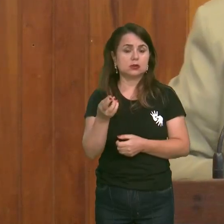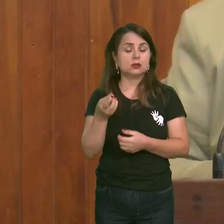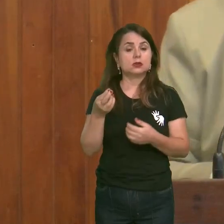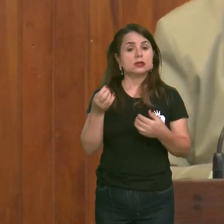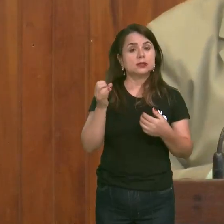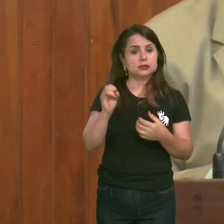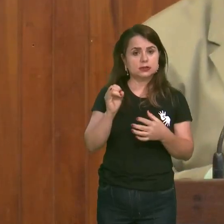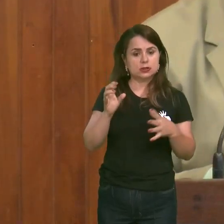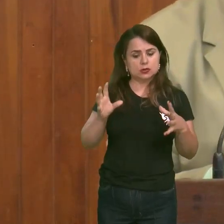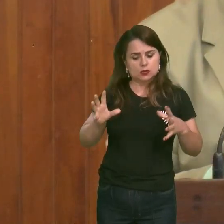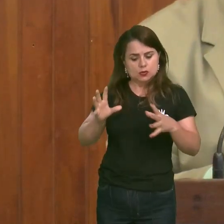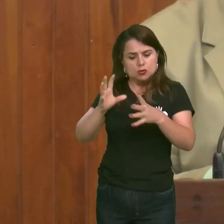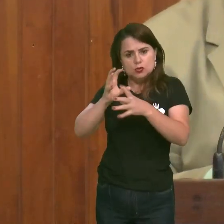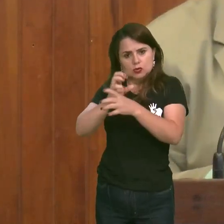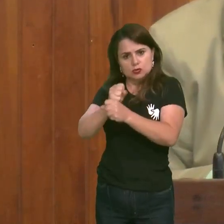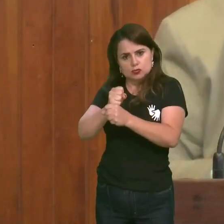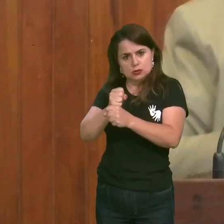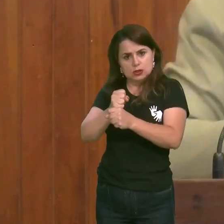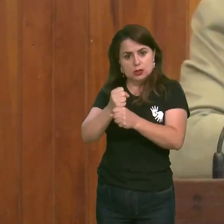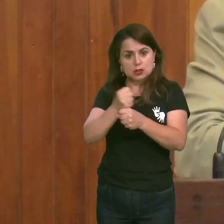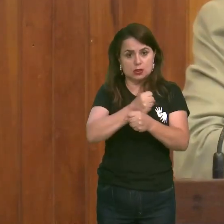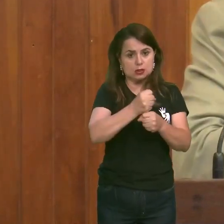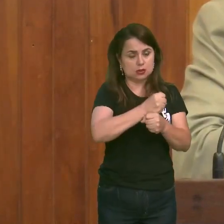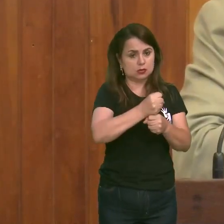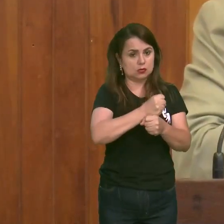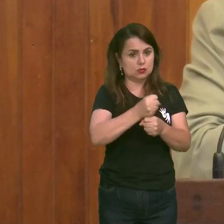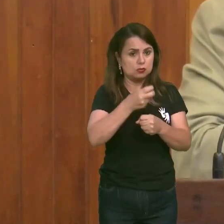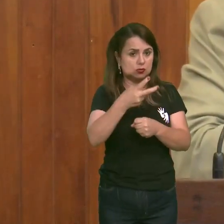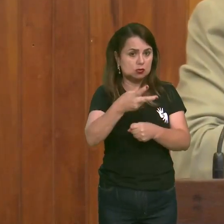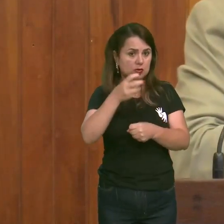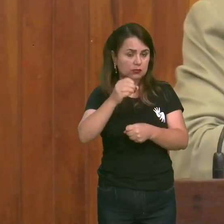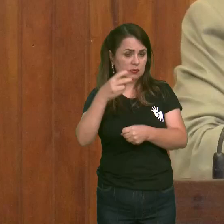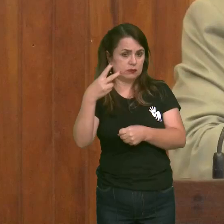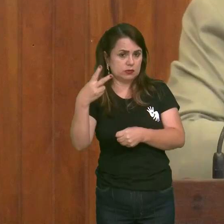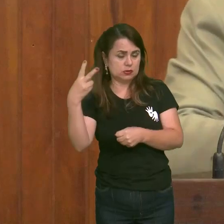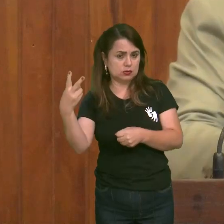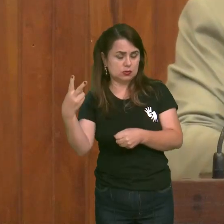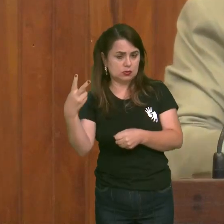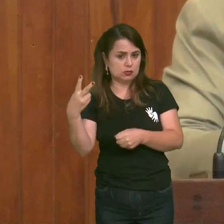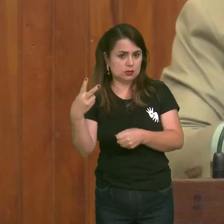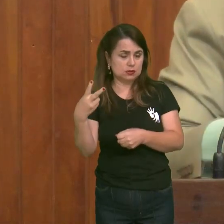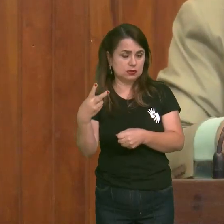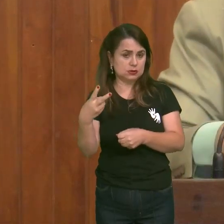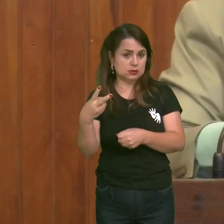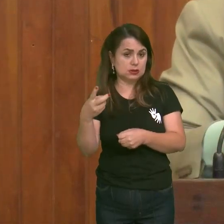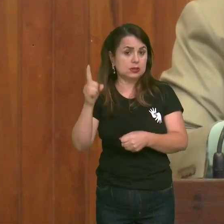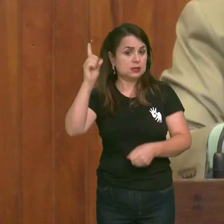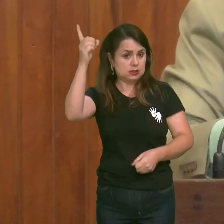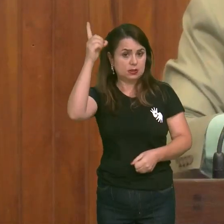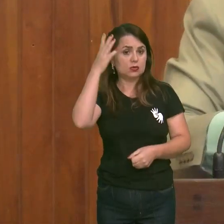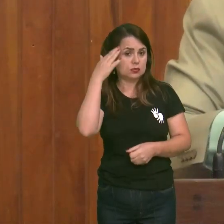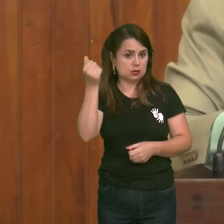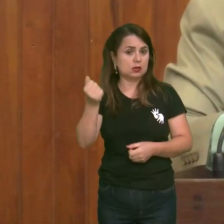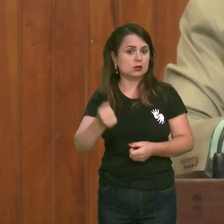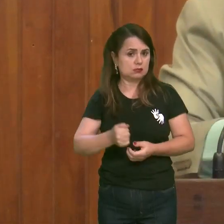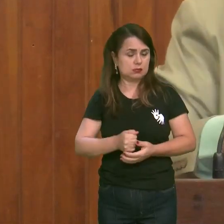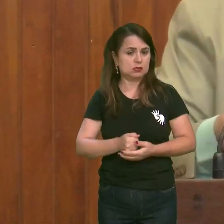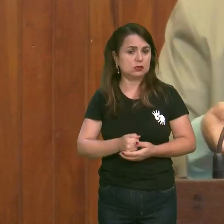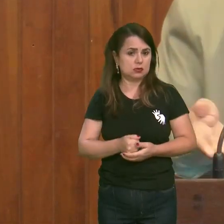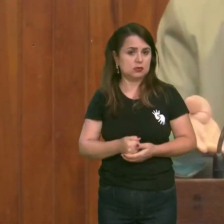meu Deus do céu vereadora Vânia Vereador Rogerinho só Deus sabe agora